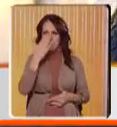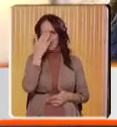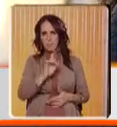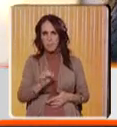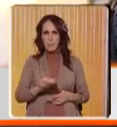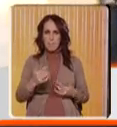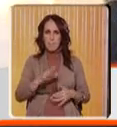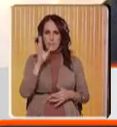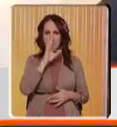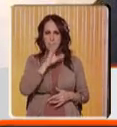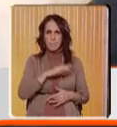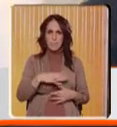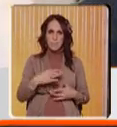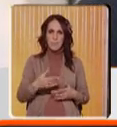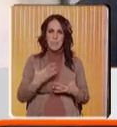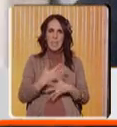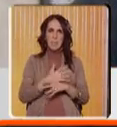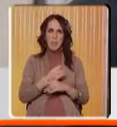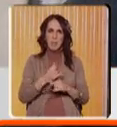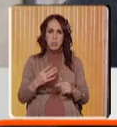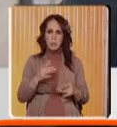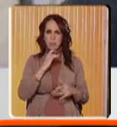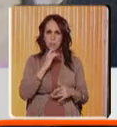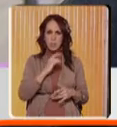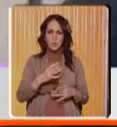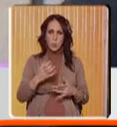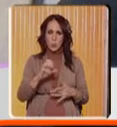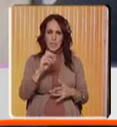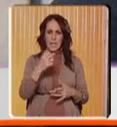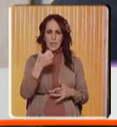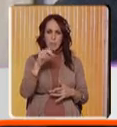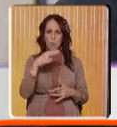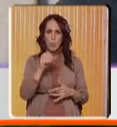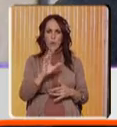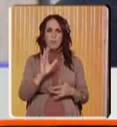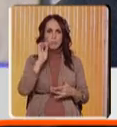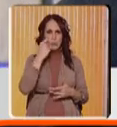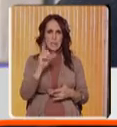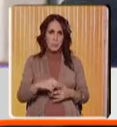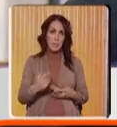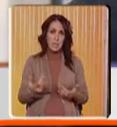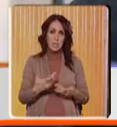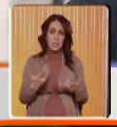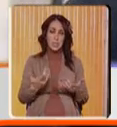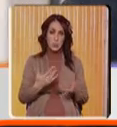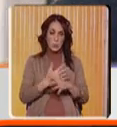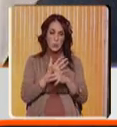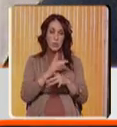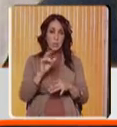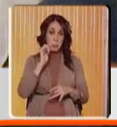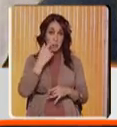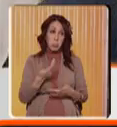que não, mas se estiver muito queimado, dizem que também o carbono também faz mal e pronto, o próprio queimado.